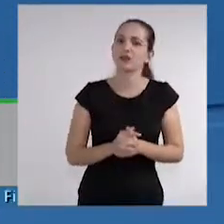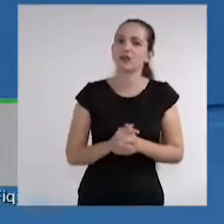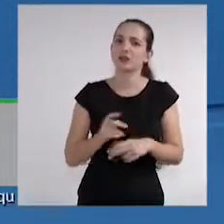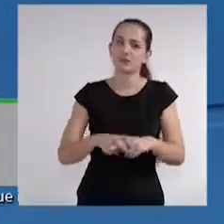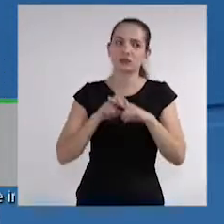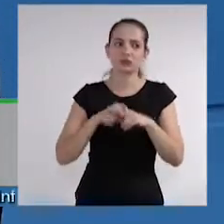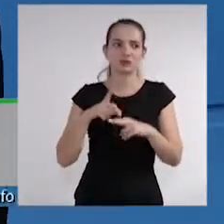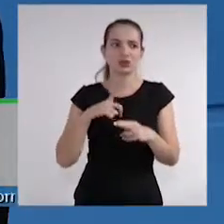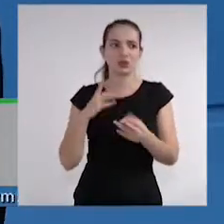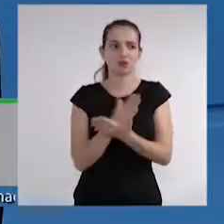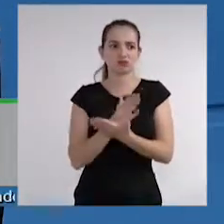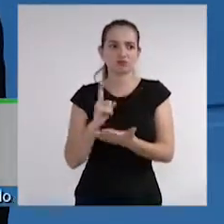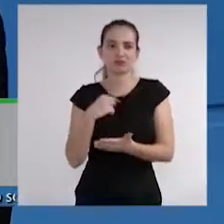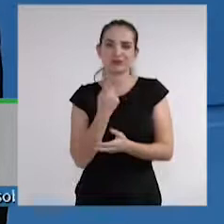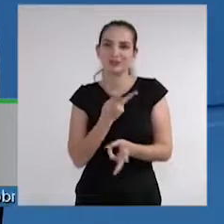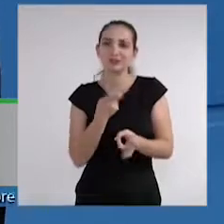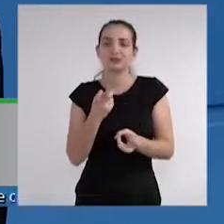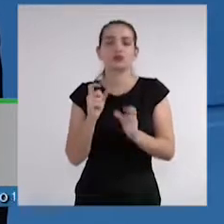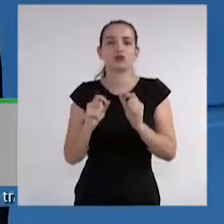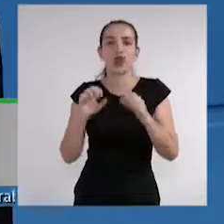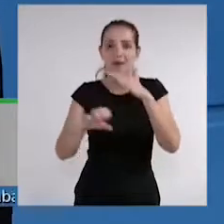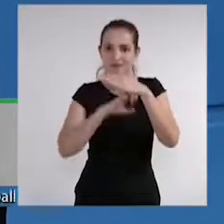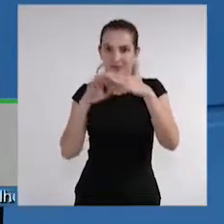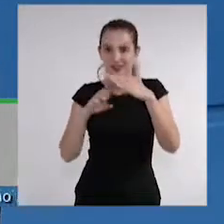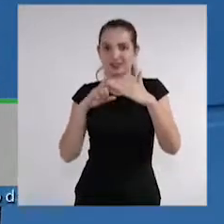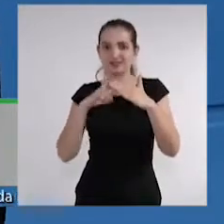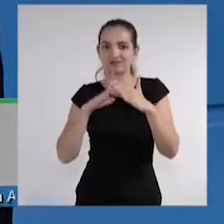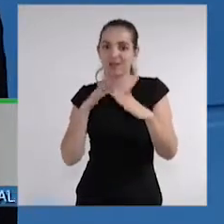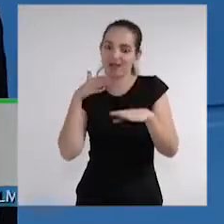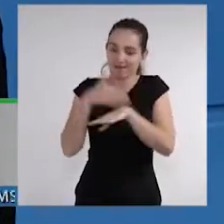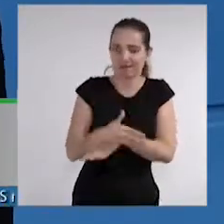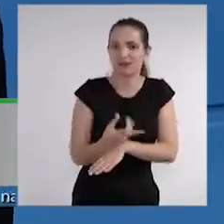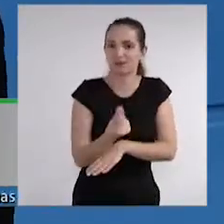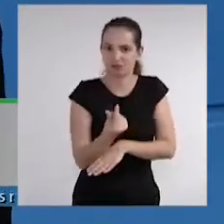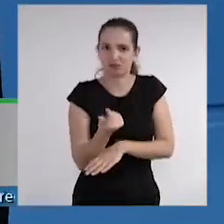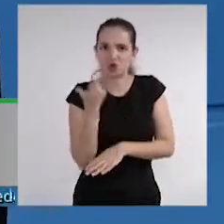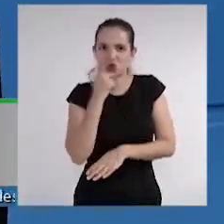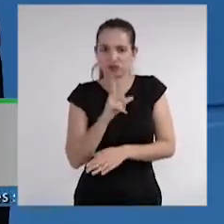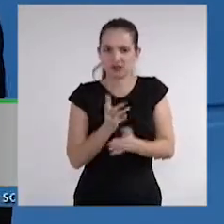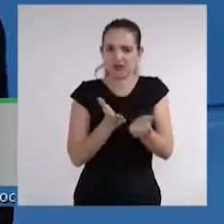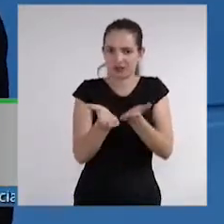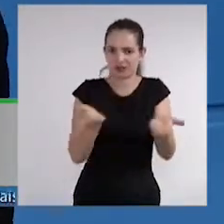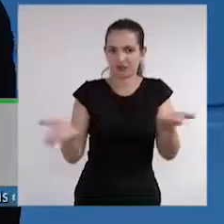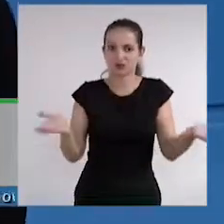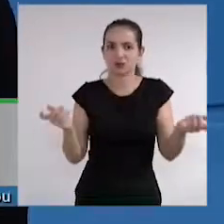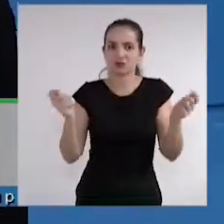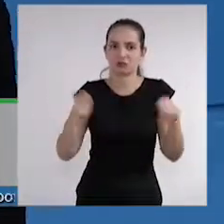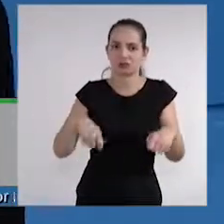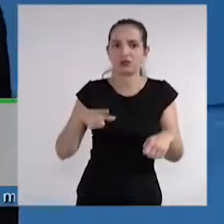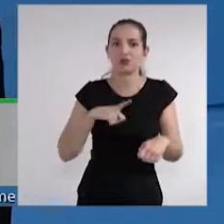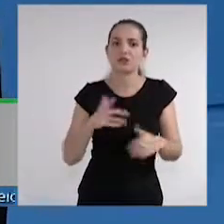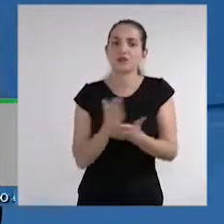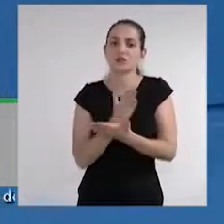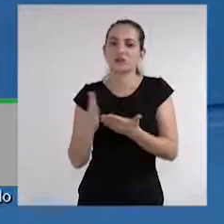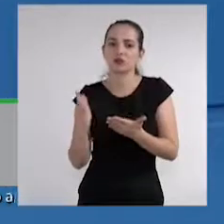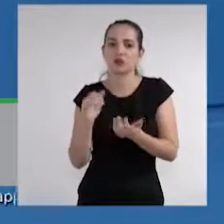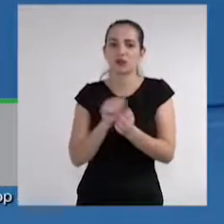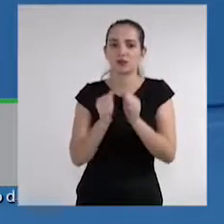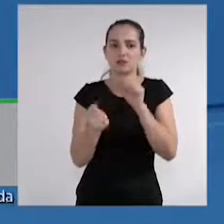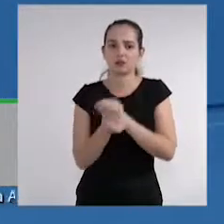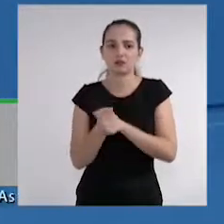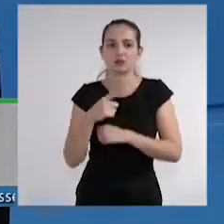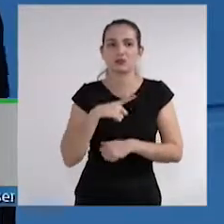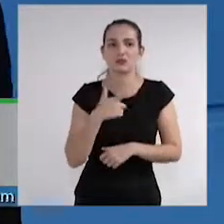a impressão que se fica é que a empresa mergulha no preço, ganha a licitação, com a possibilidade de fazer o que é permitido dos 25%, que